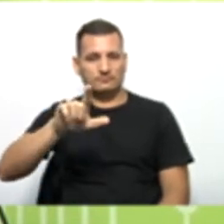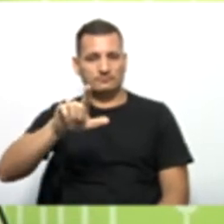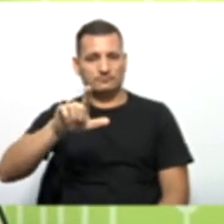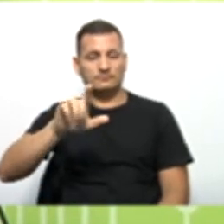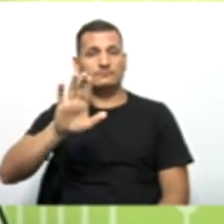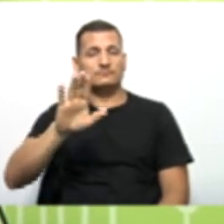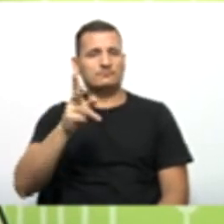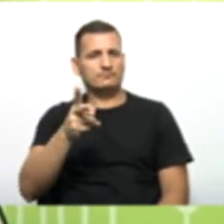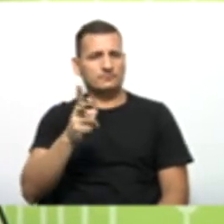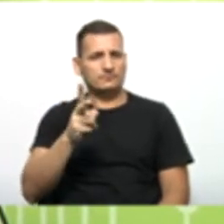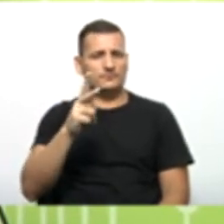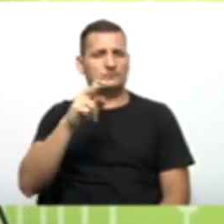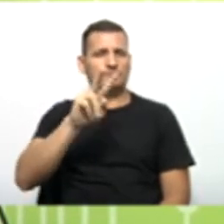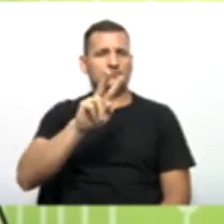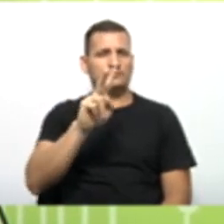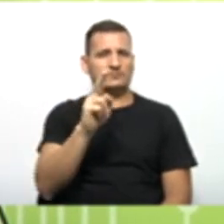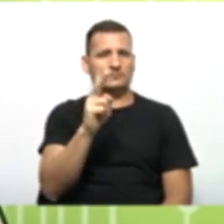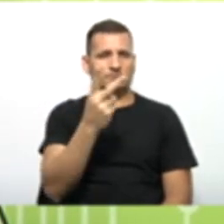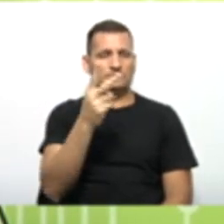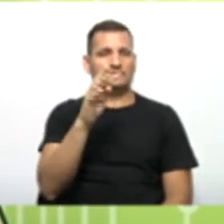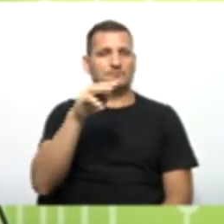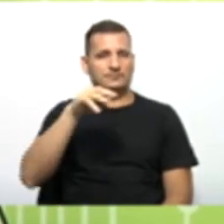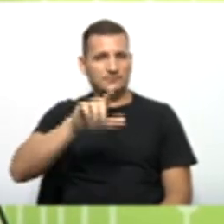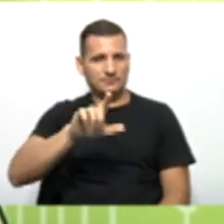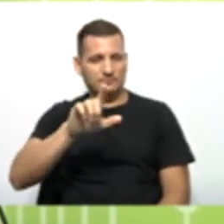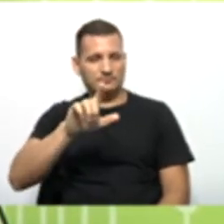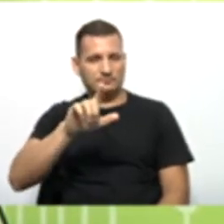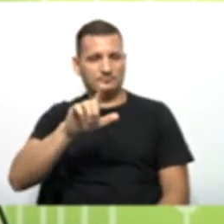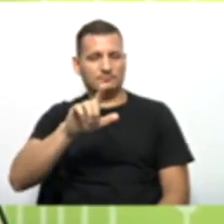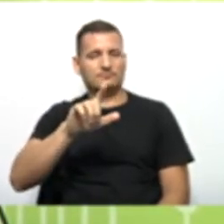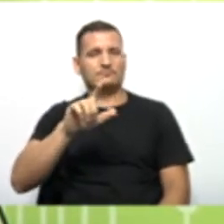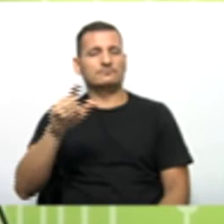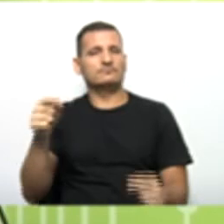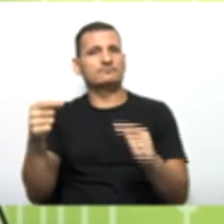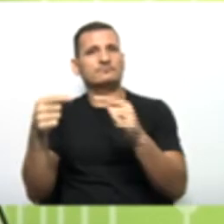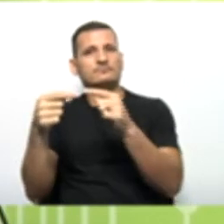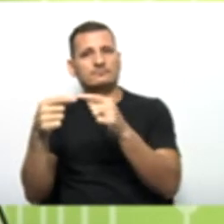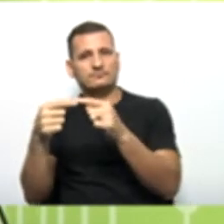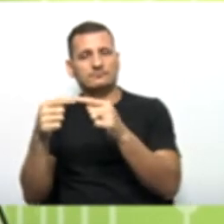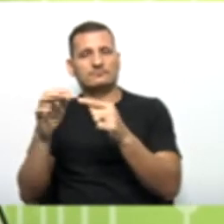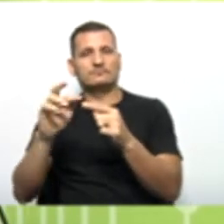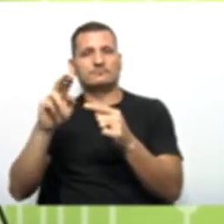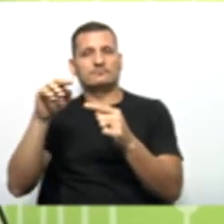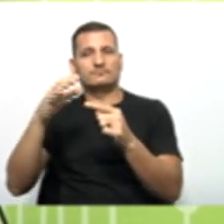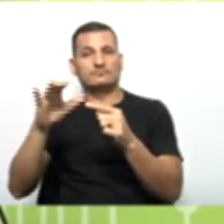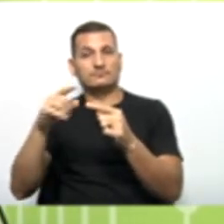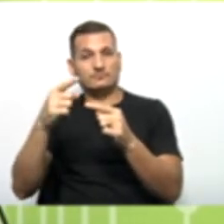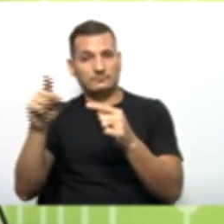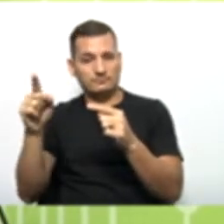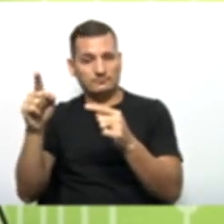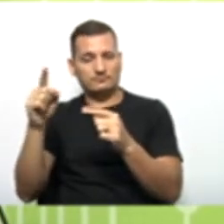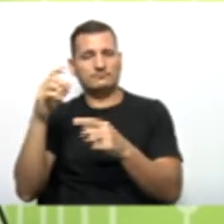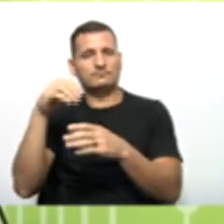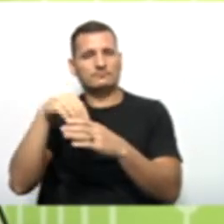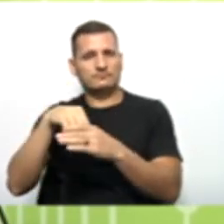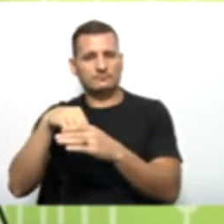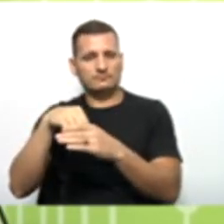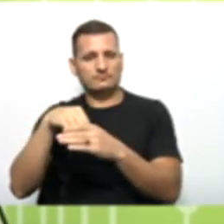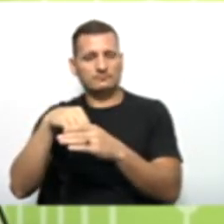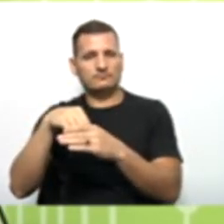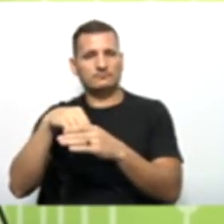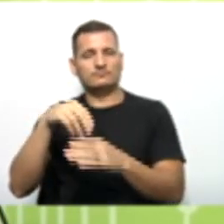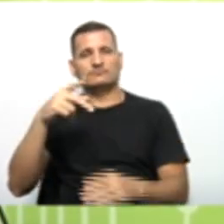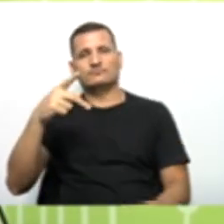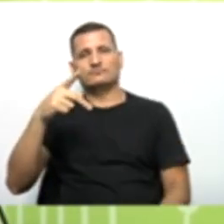html ela vai estar league ada a uma função que está dentro do arquivo em